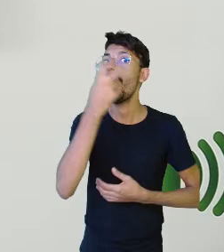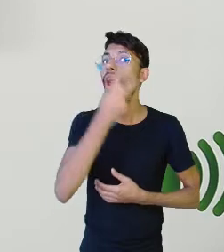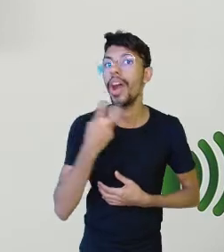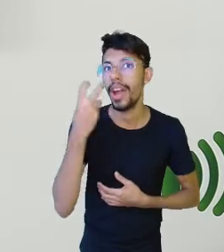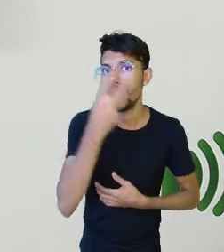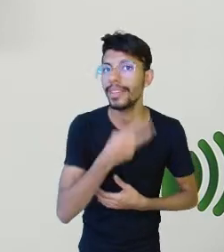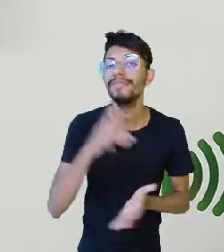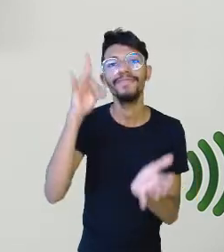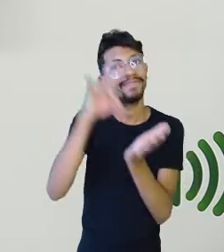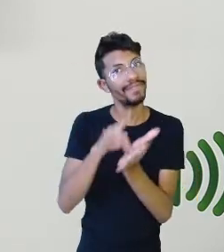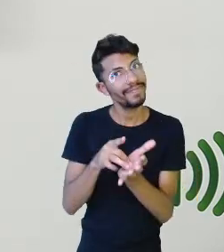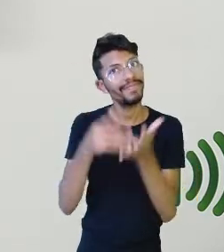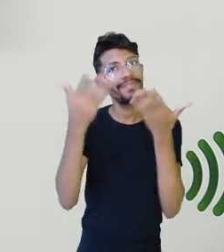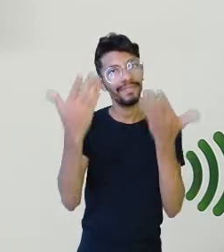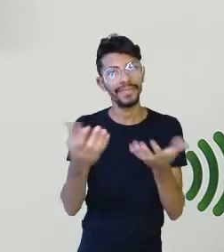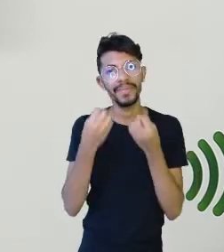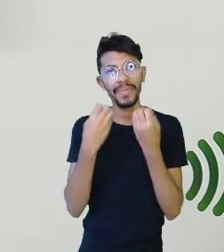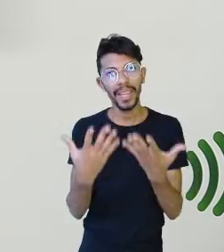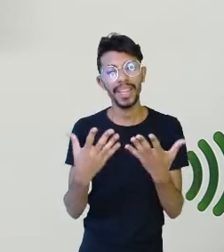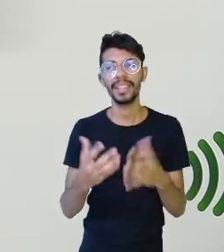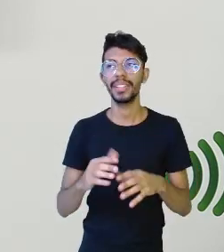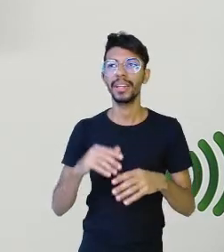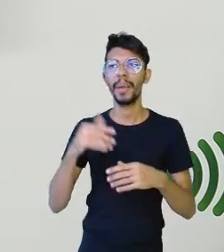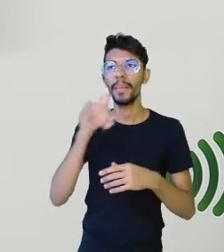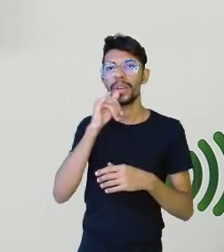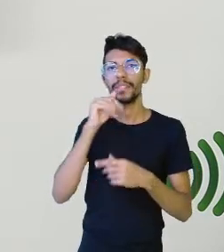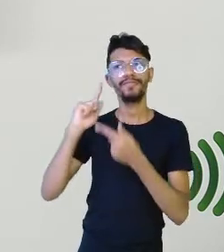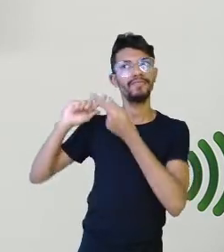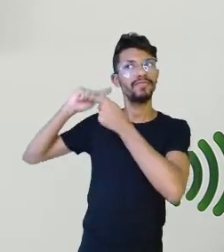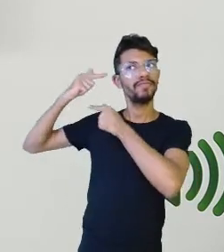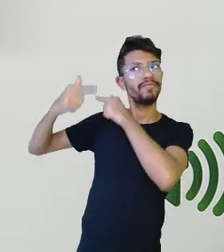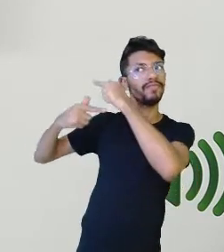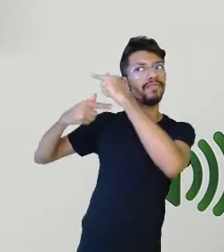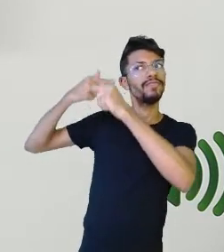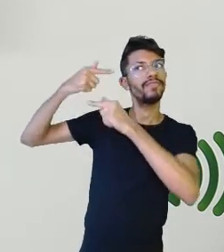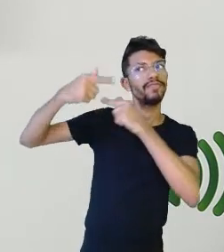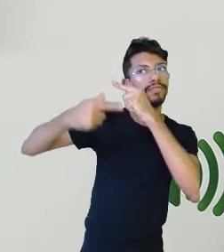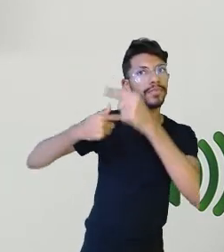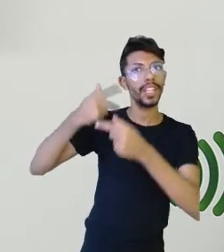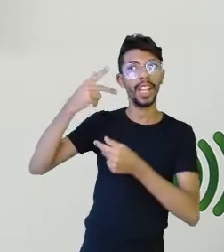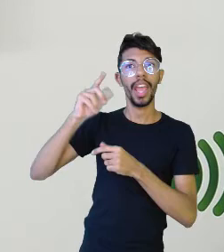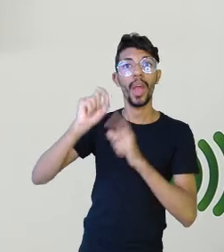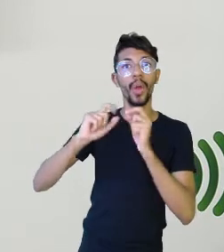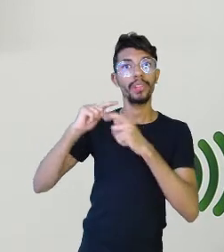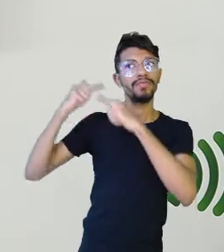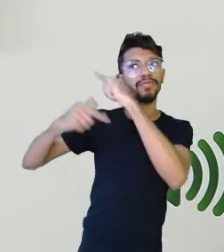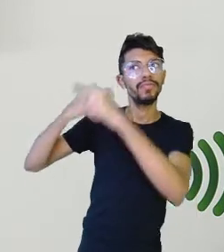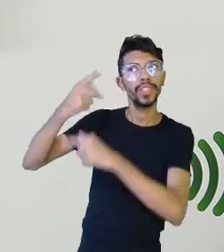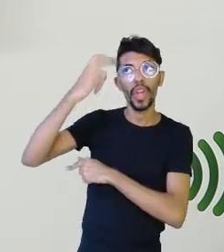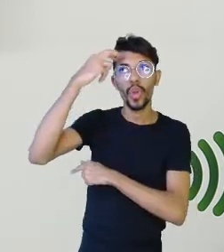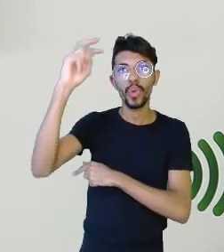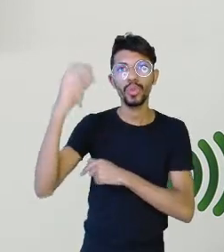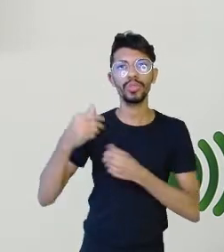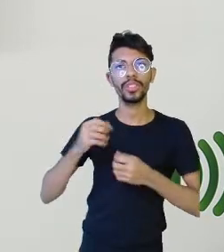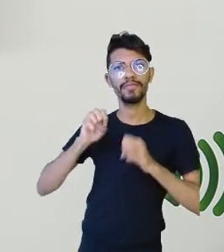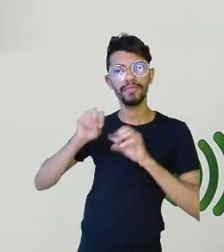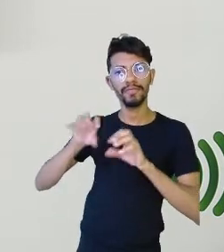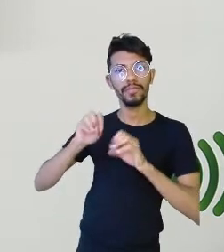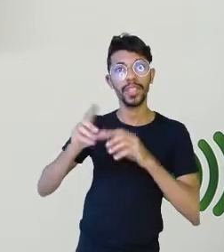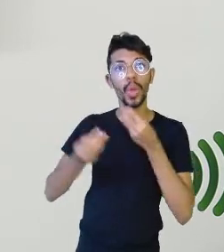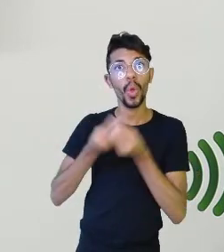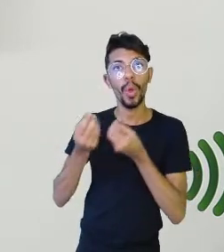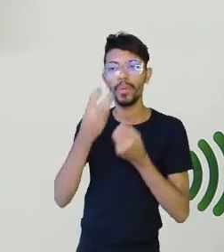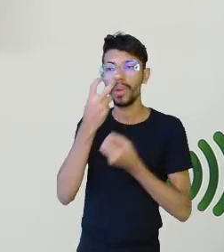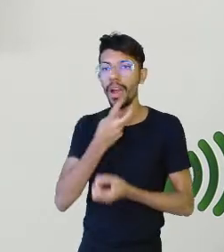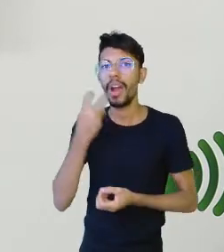Oralmente, muito bem, eles são passados de pai para filho, são tradições, são culturas que vão sendo passadas oralmente